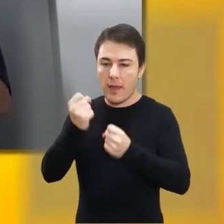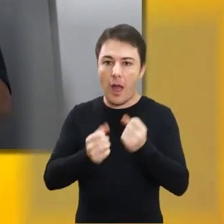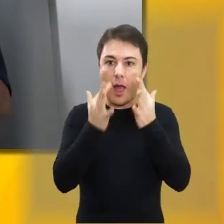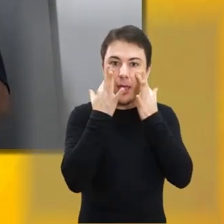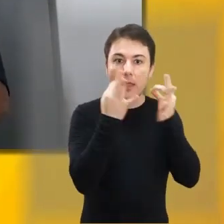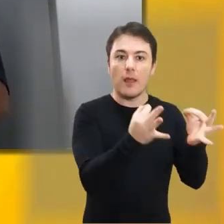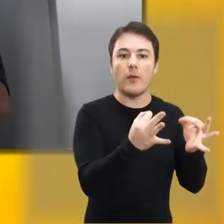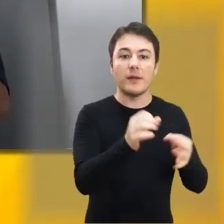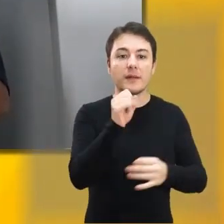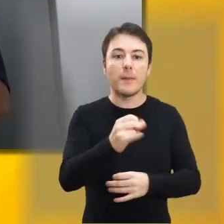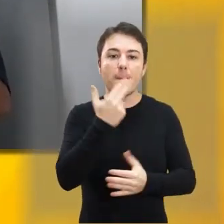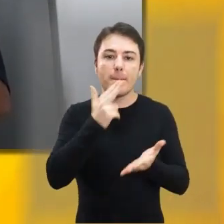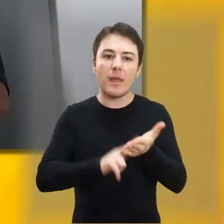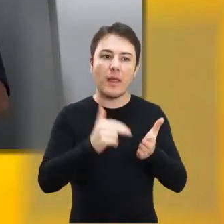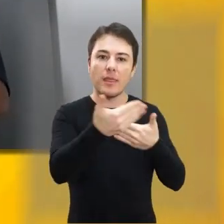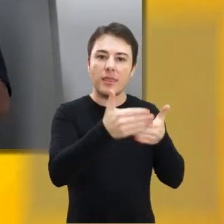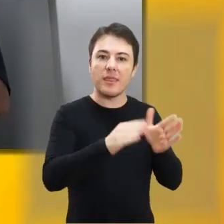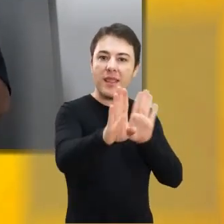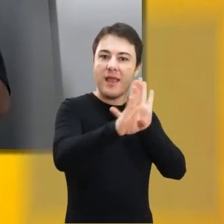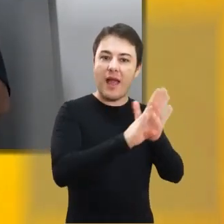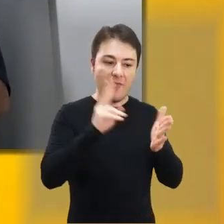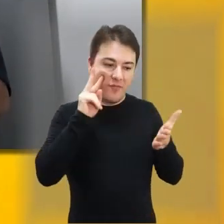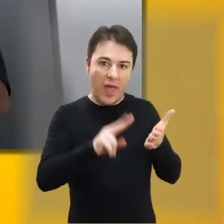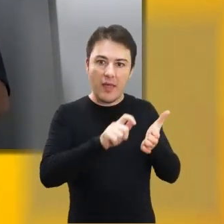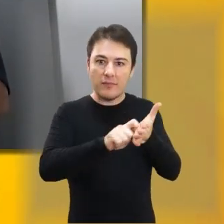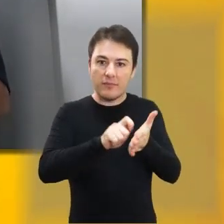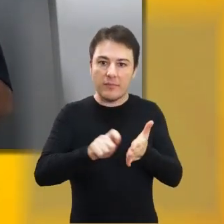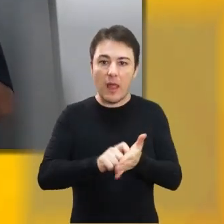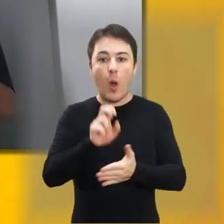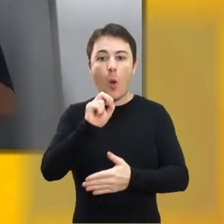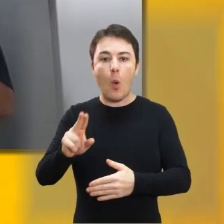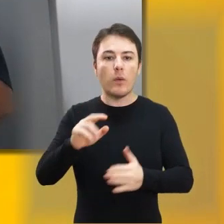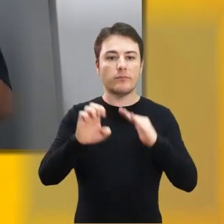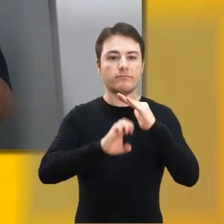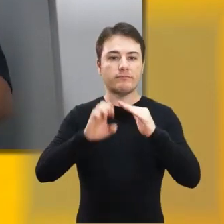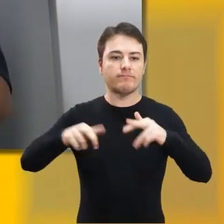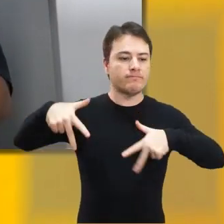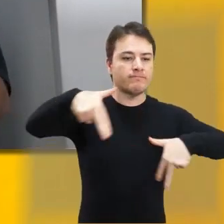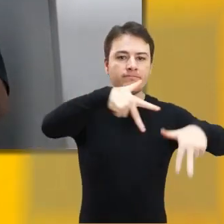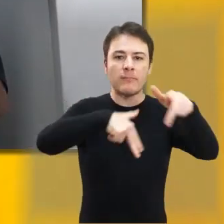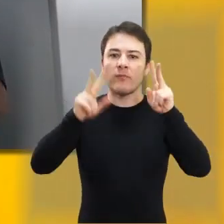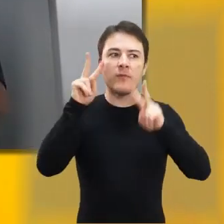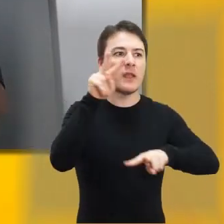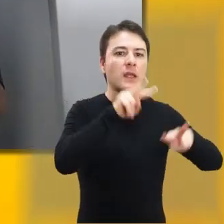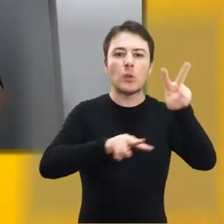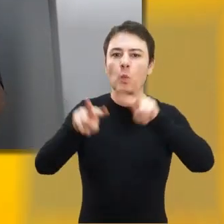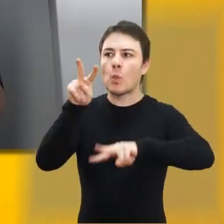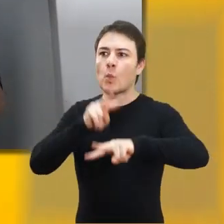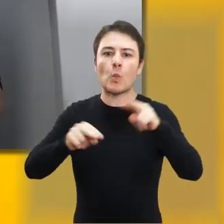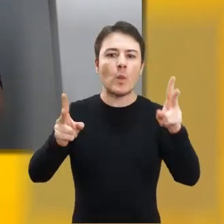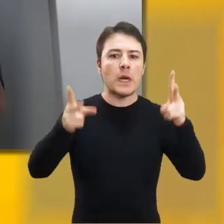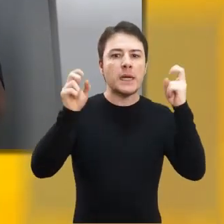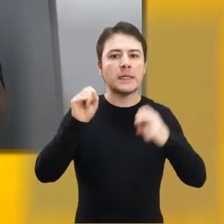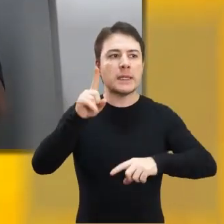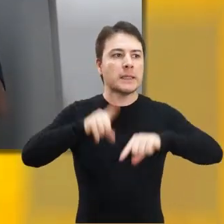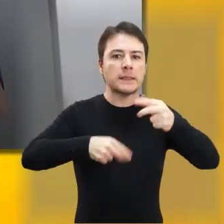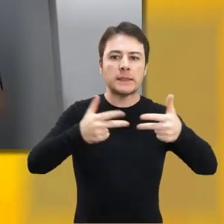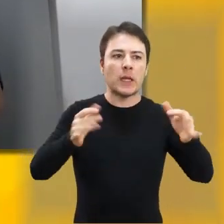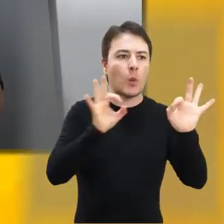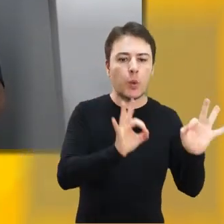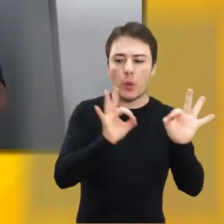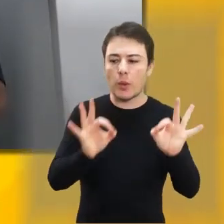automóveis, inspecionando cargas e volumes, fazendo ronda nas instalações e verificando o estado dos